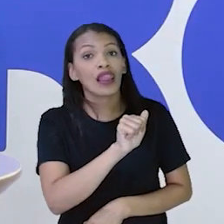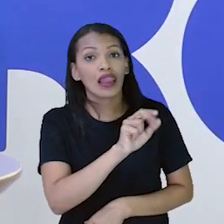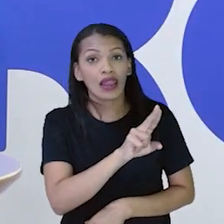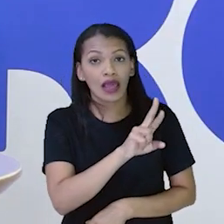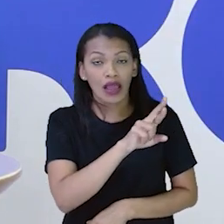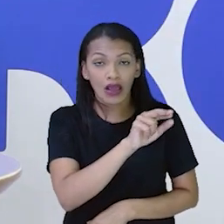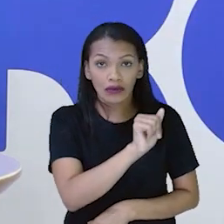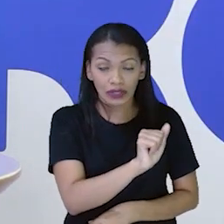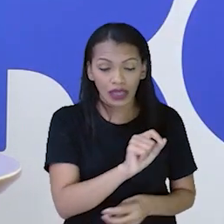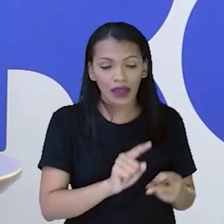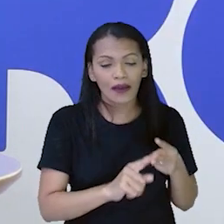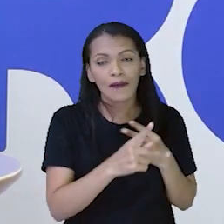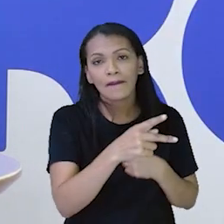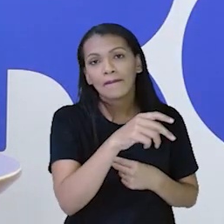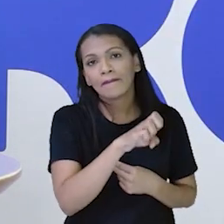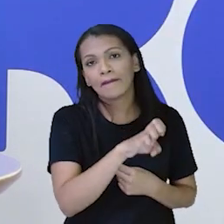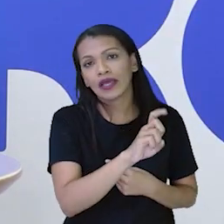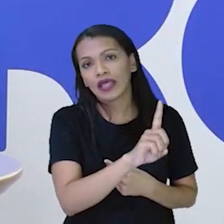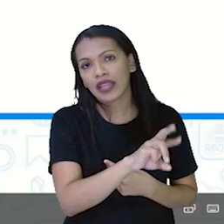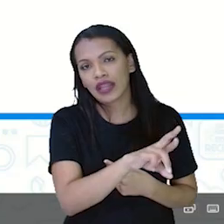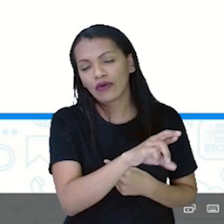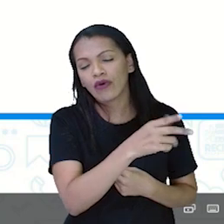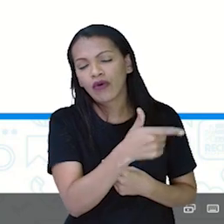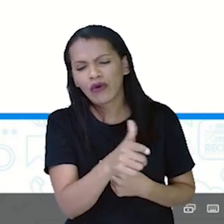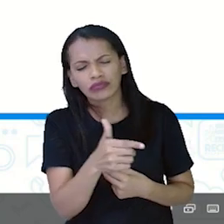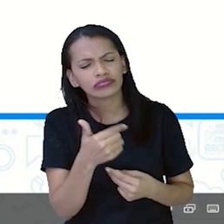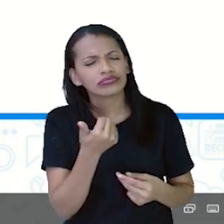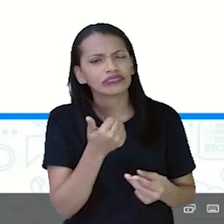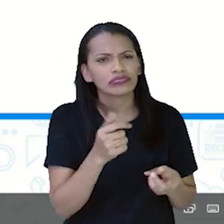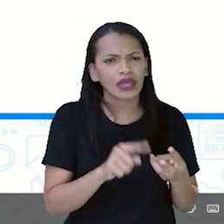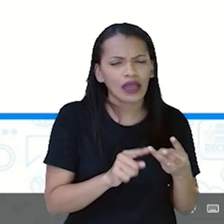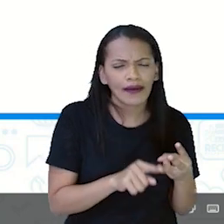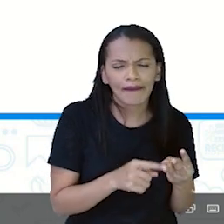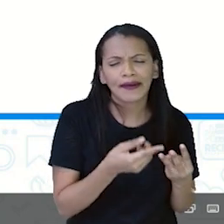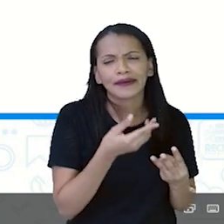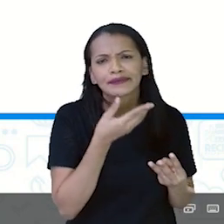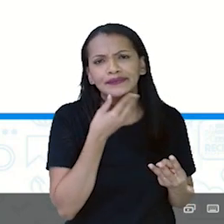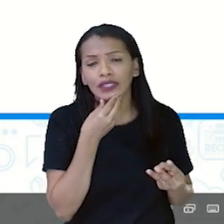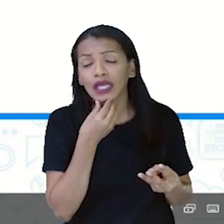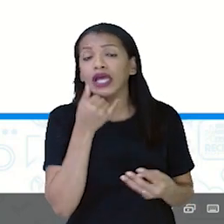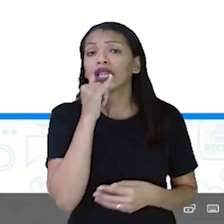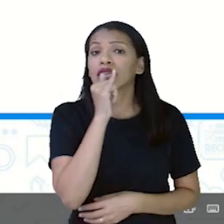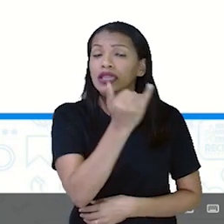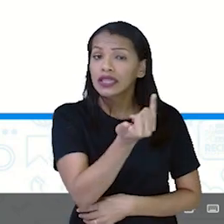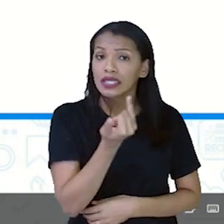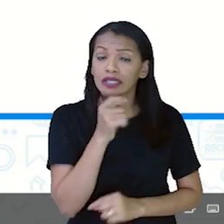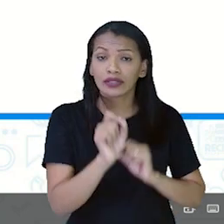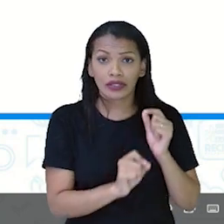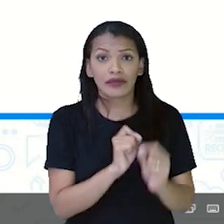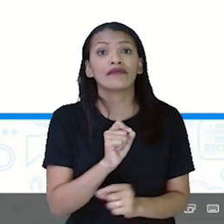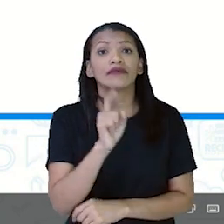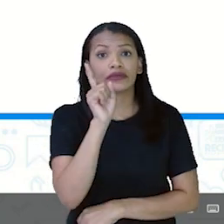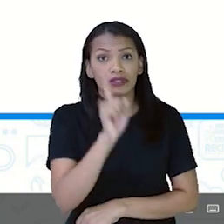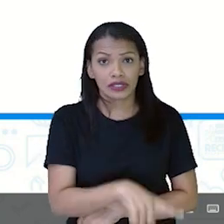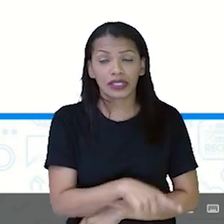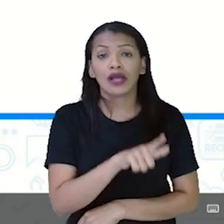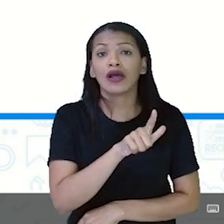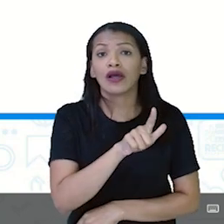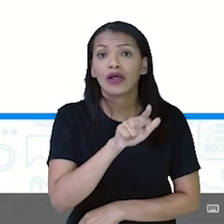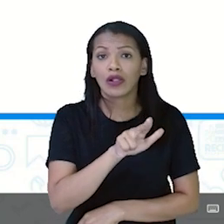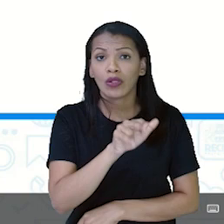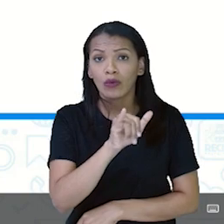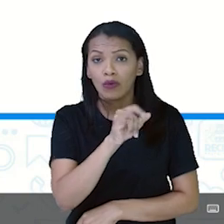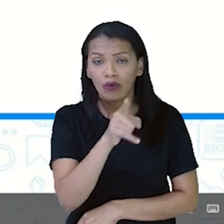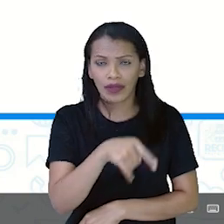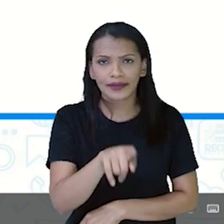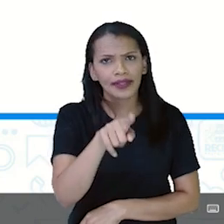foi Luiz. Foi Luiz. Mas não seria mais fácil se isso aqui tivesse invertido? Responde para a professora Abigail. Eu